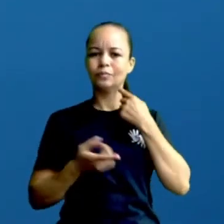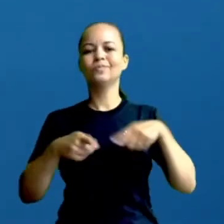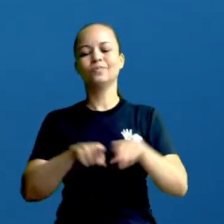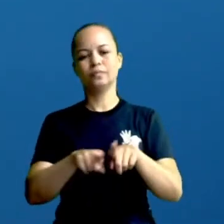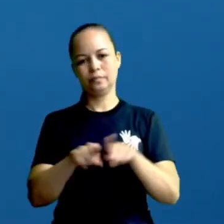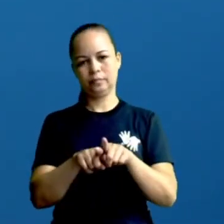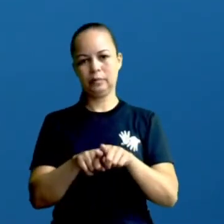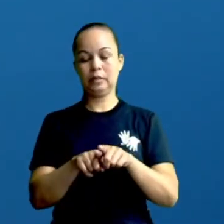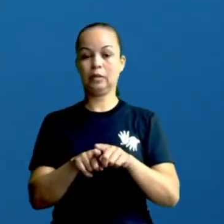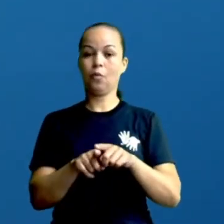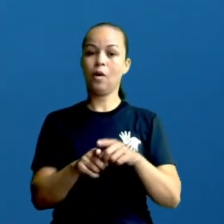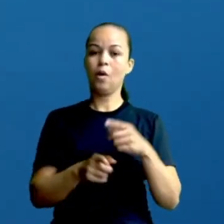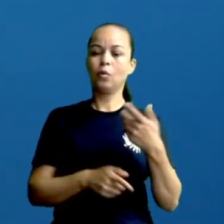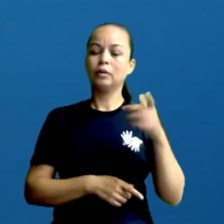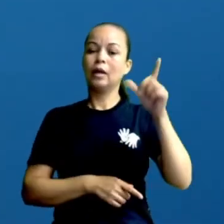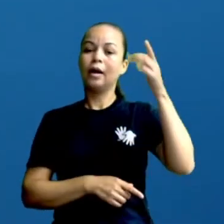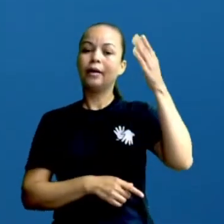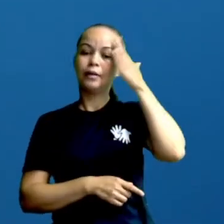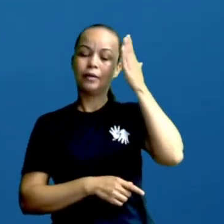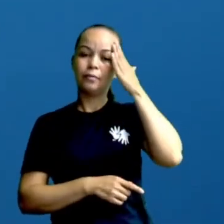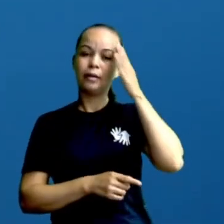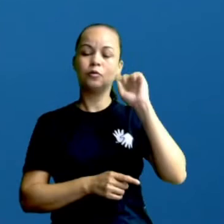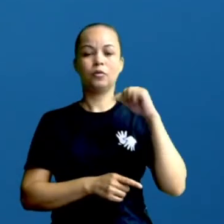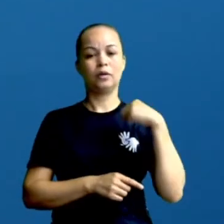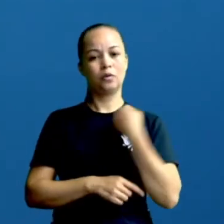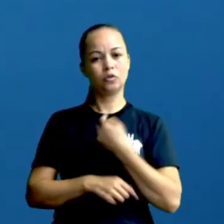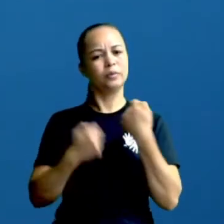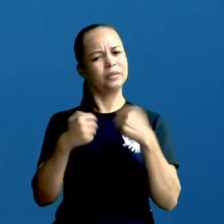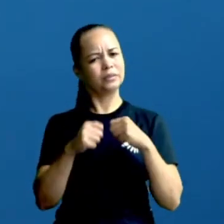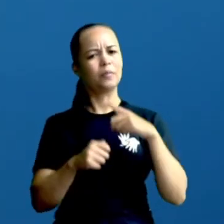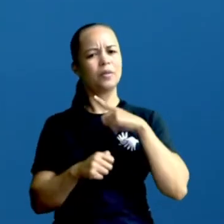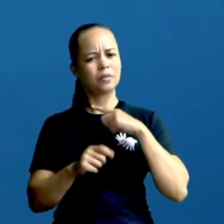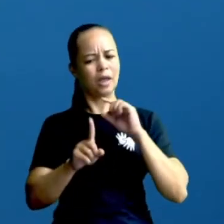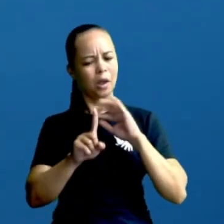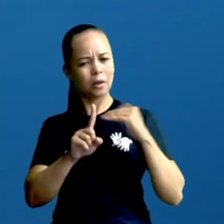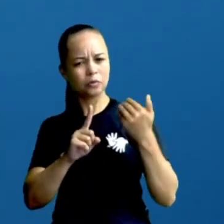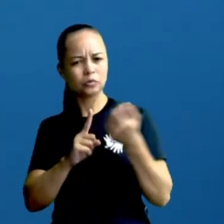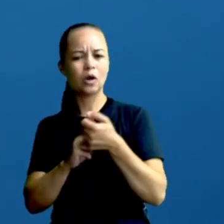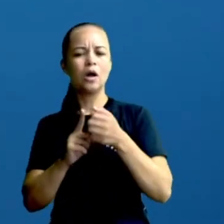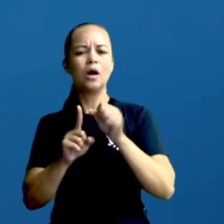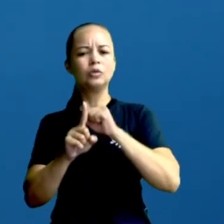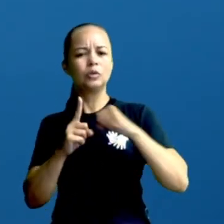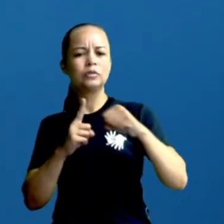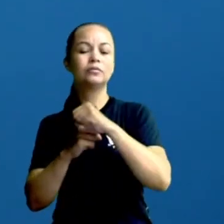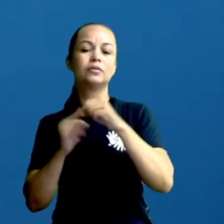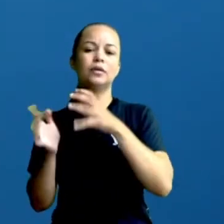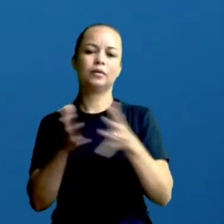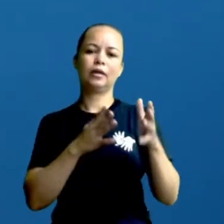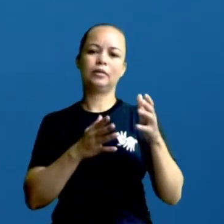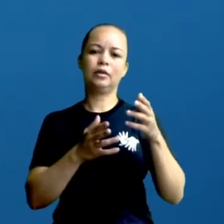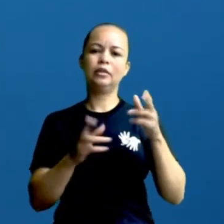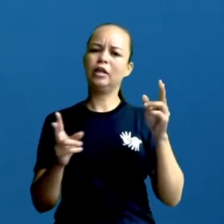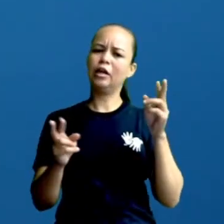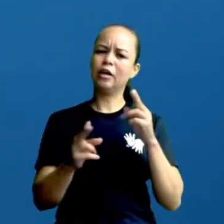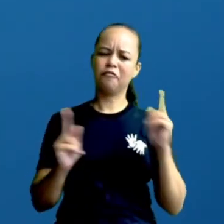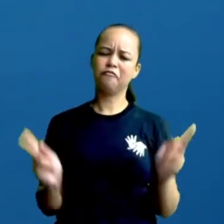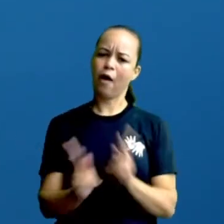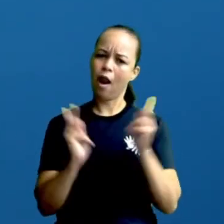outra compreensão também que a gente tem que ter da nossa sociedade, essa compreensão mesmo de valorização, né,